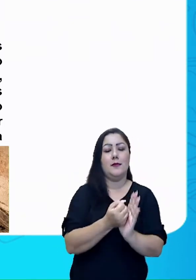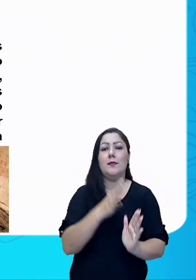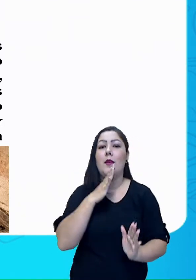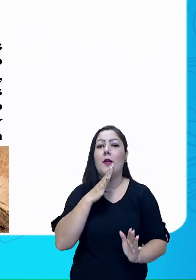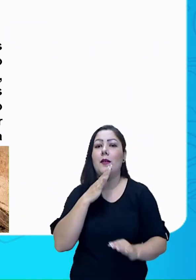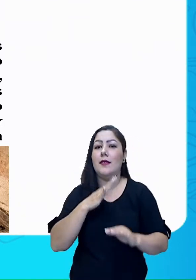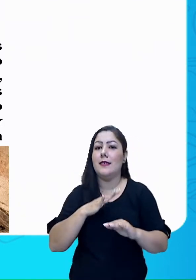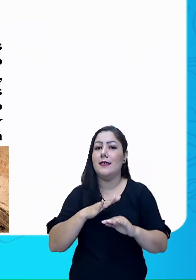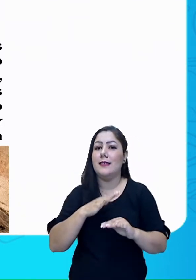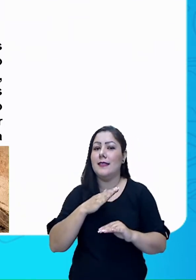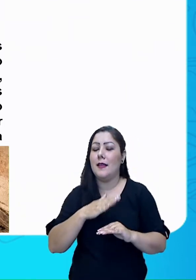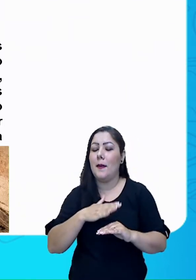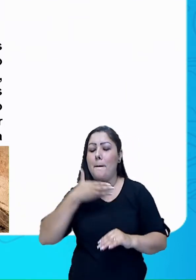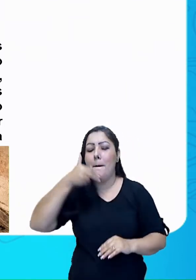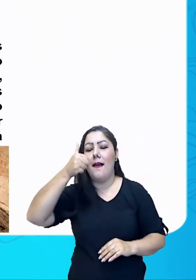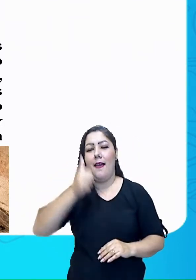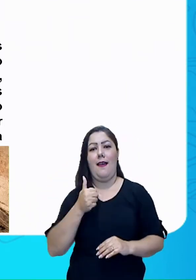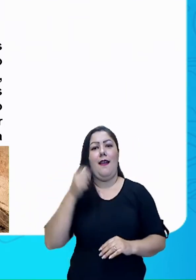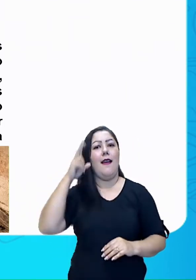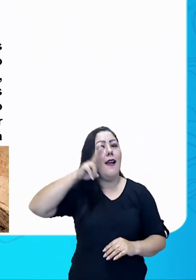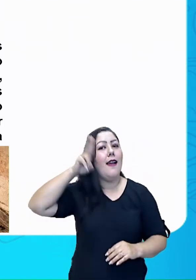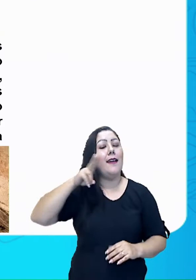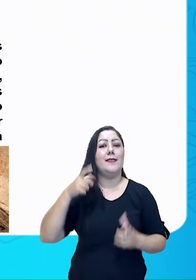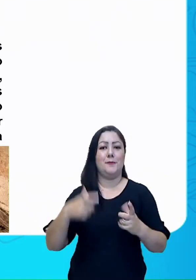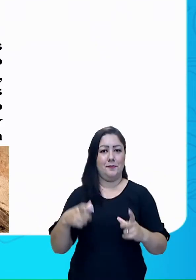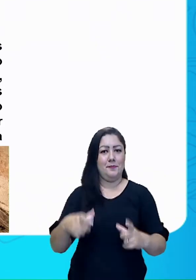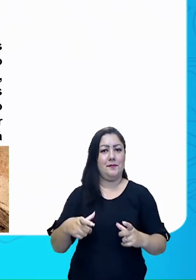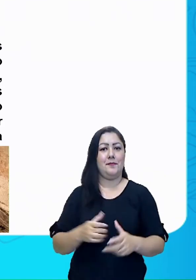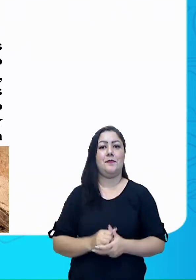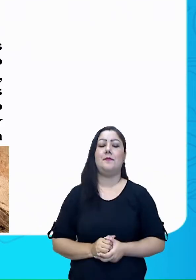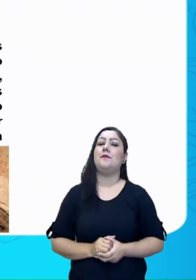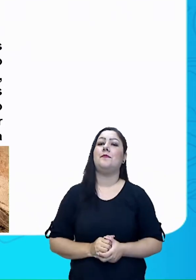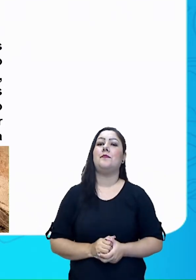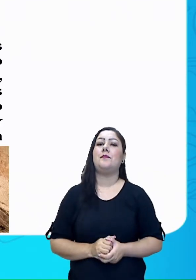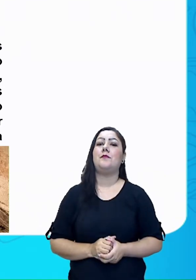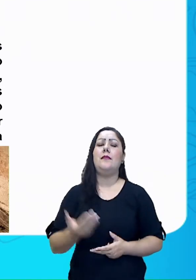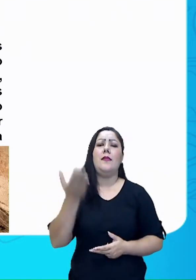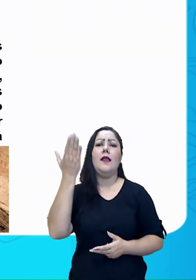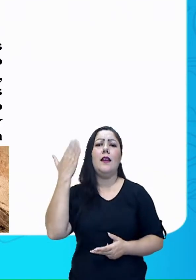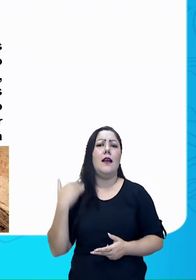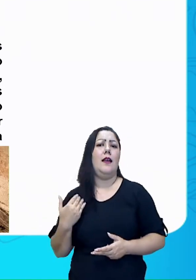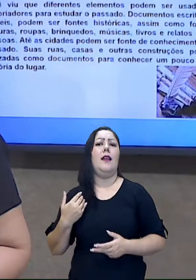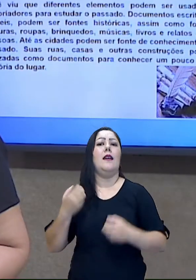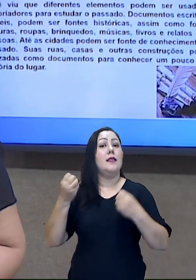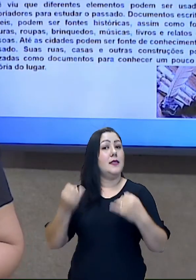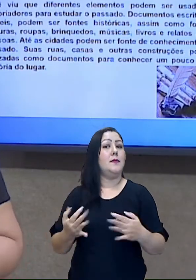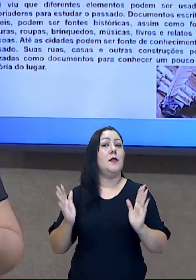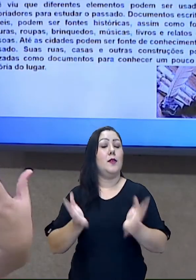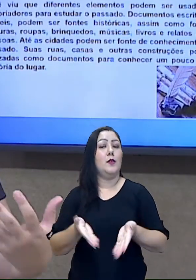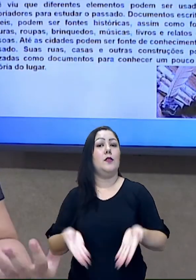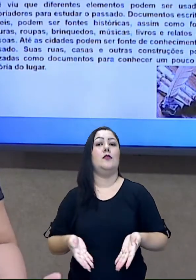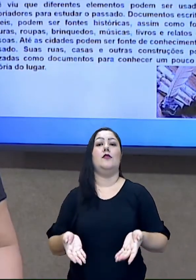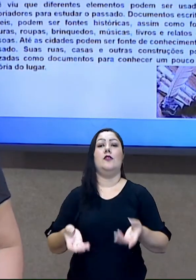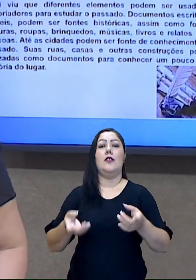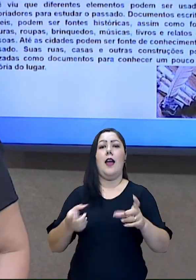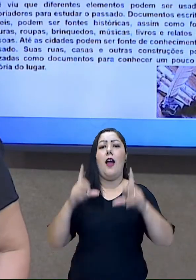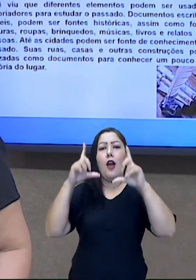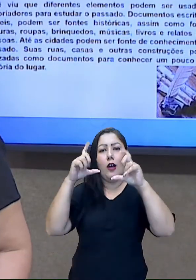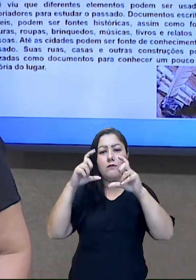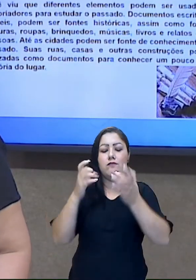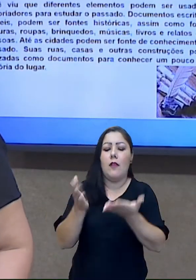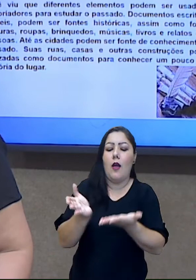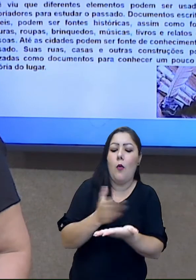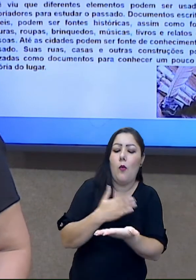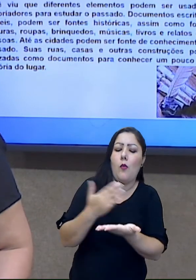se lembram que nós falamos em outra aula sobre álbuns de fotografias que guardam a nossa